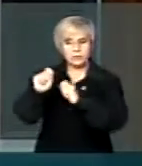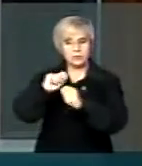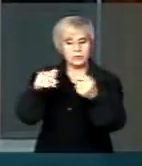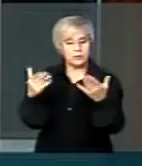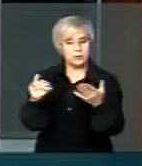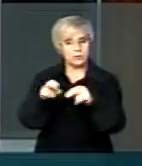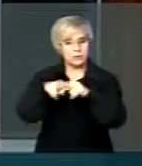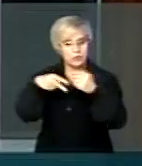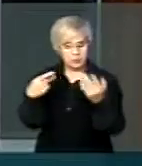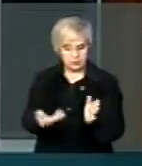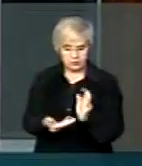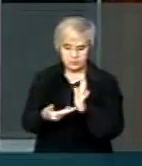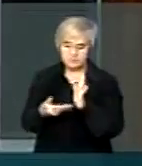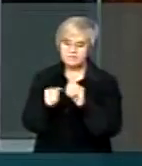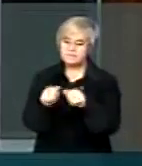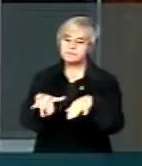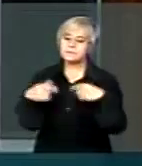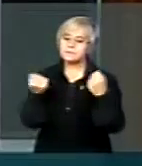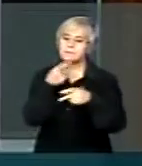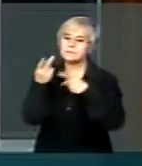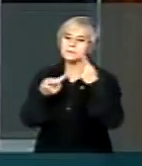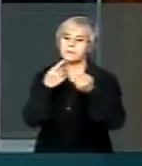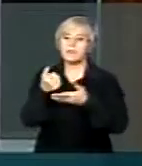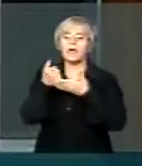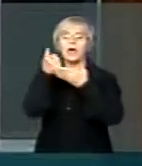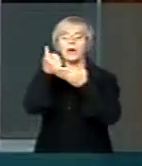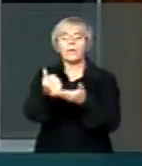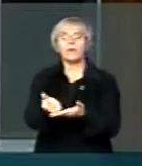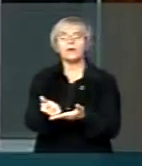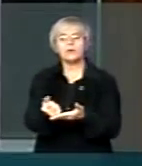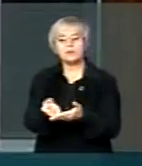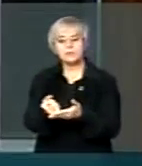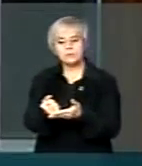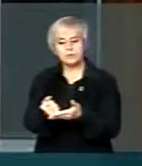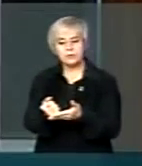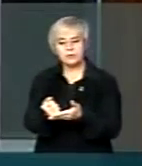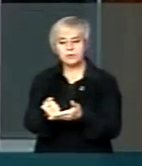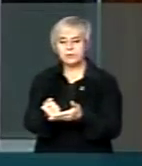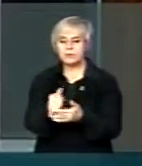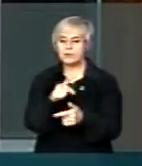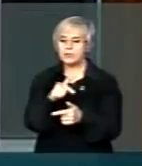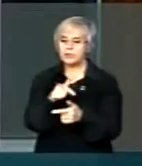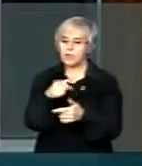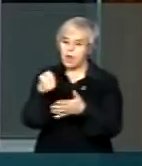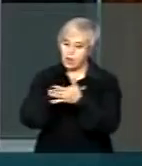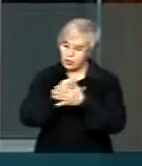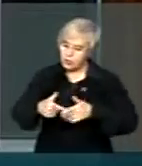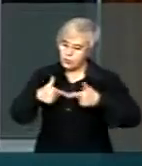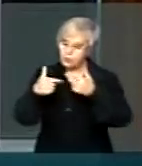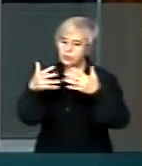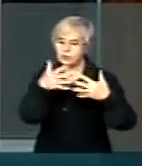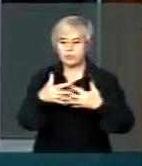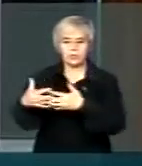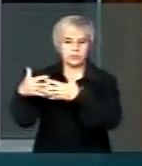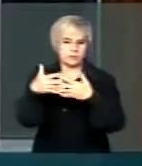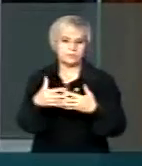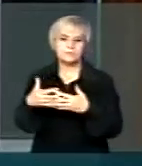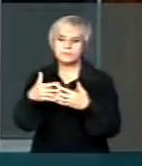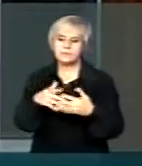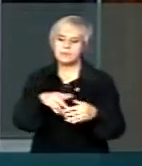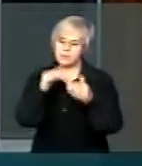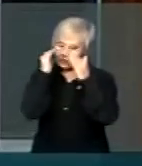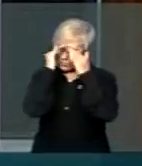esse parlamento deve se pronunciar a favor dessa mobilização, em respeito a essa categoria tão